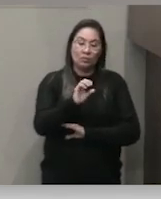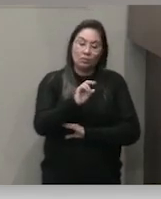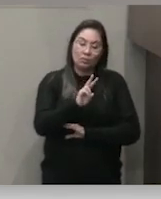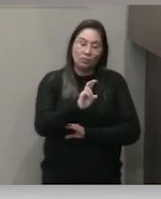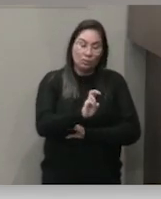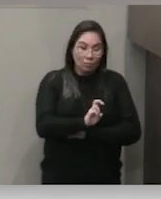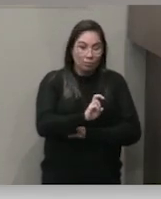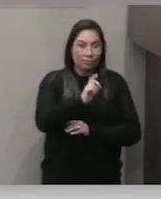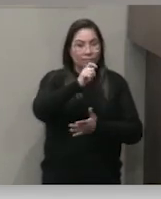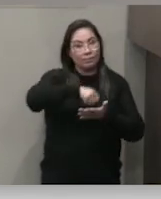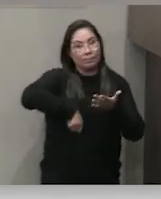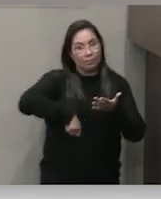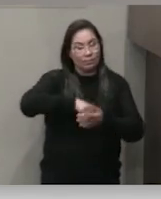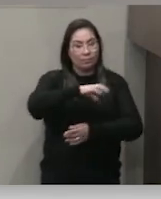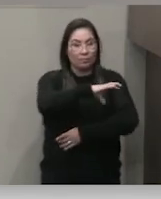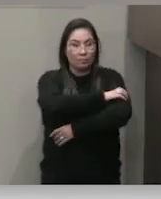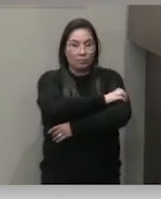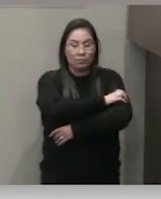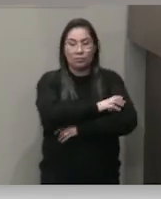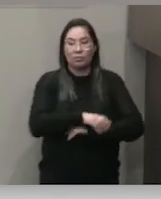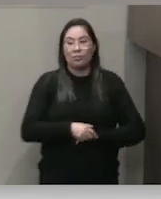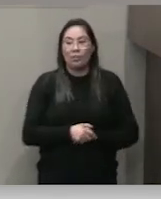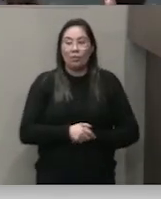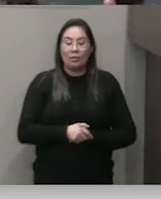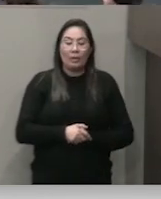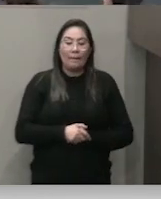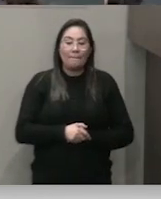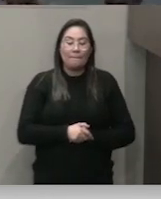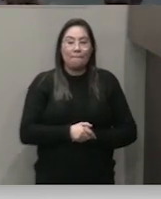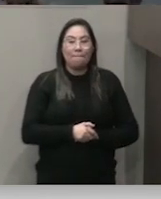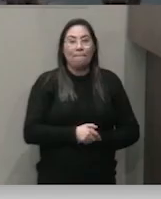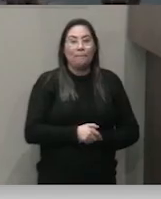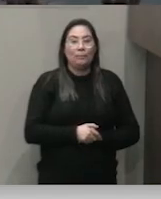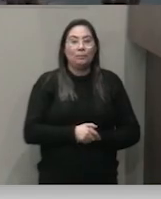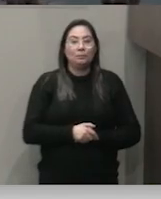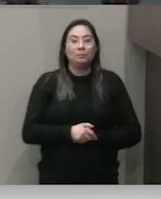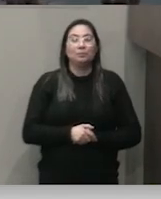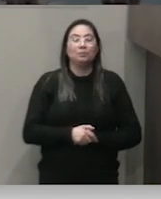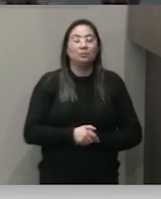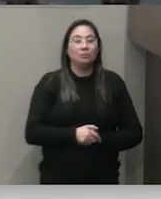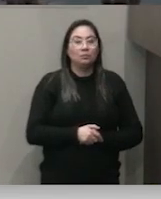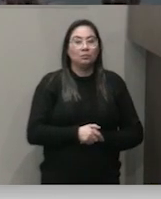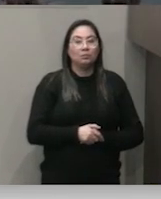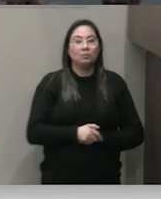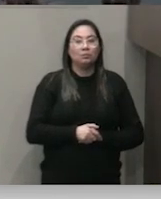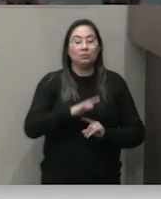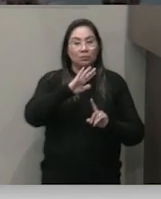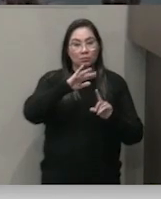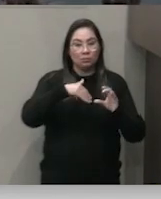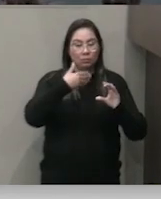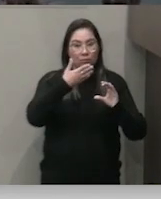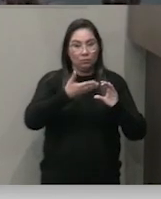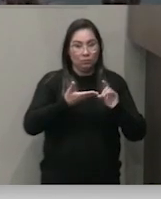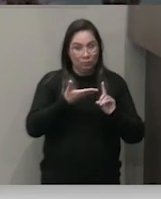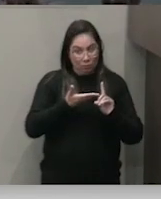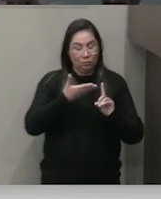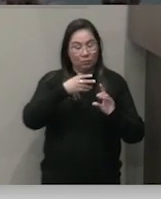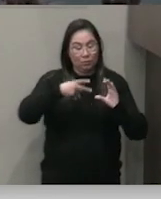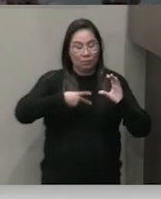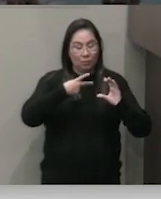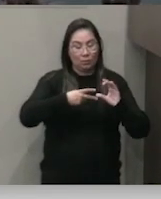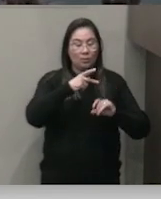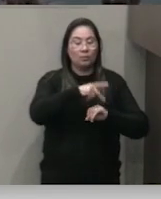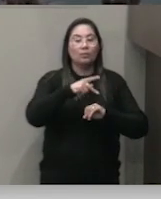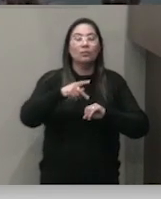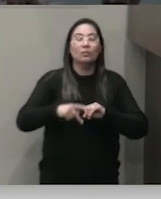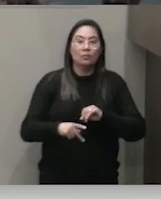2025, assina o presidente Gil Krug. Honra ao mérito. A Câmara Municipal de Passo